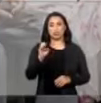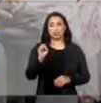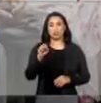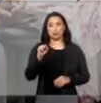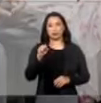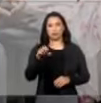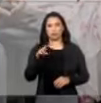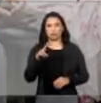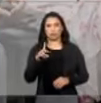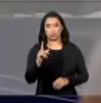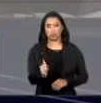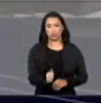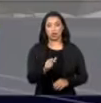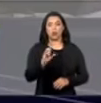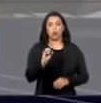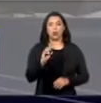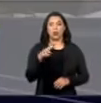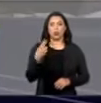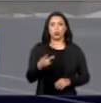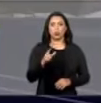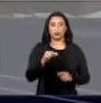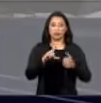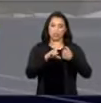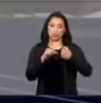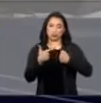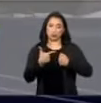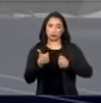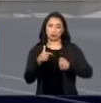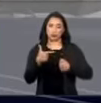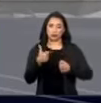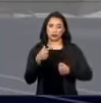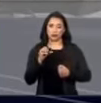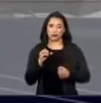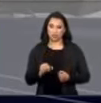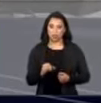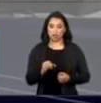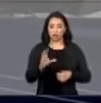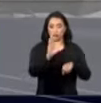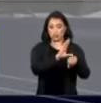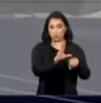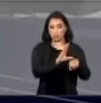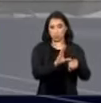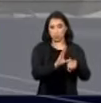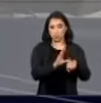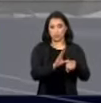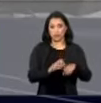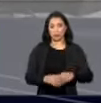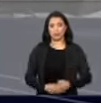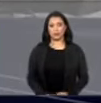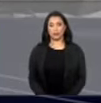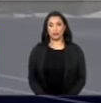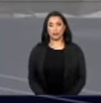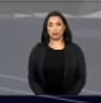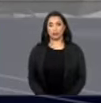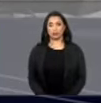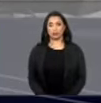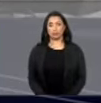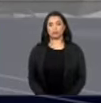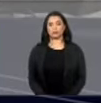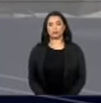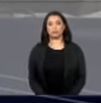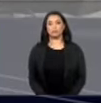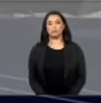sistema constitucional está no artigo 220 da Constituição do Brasil, que a manifestação do pensamento, a